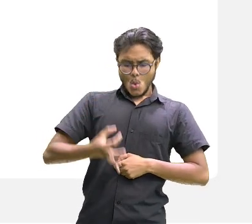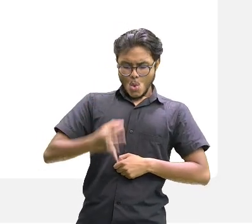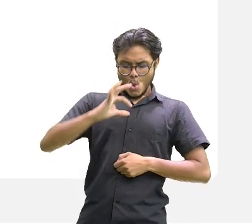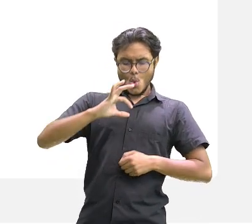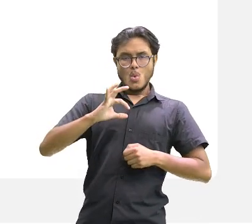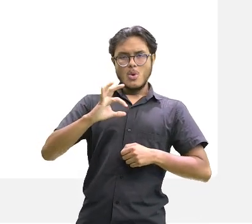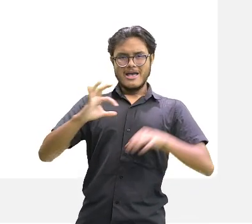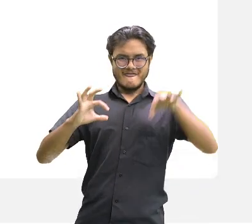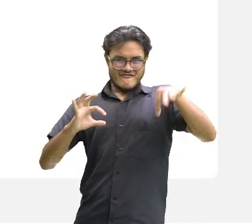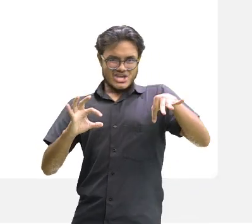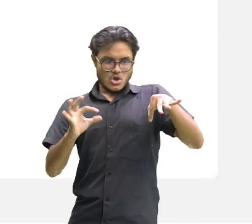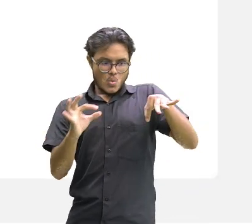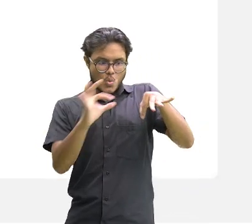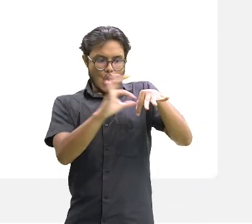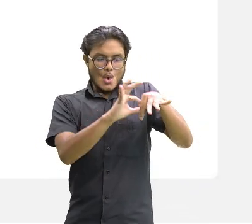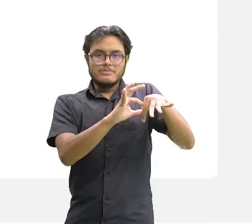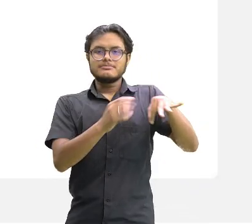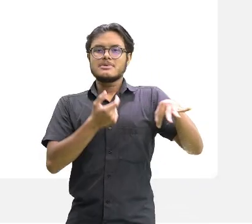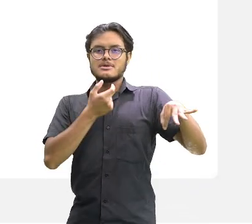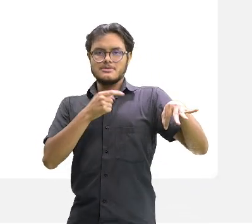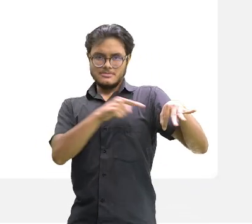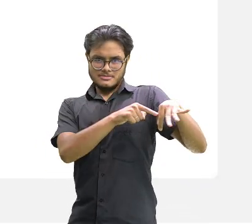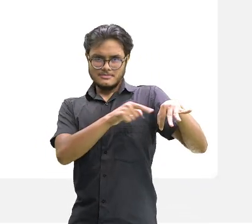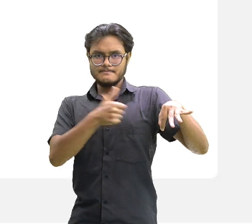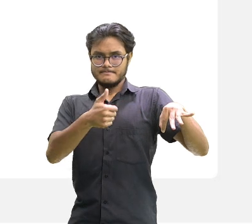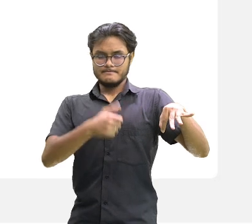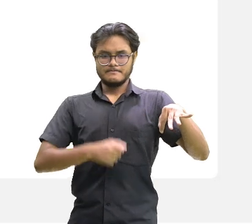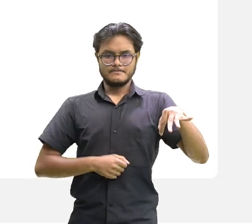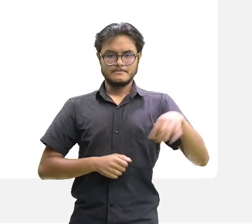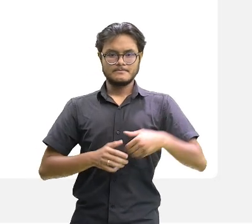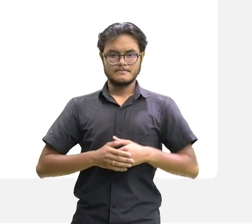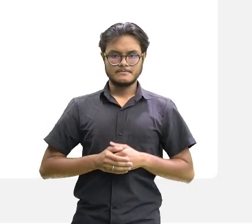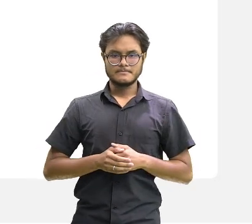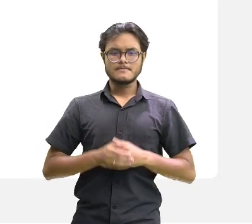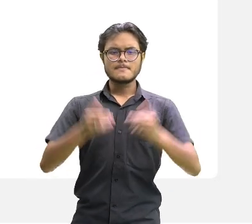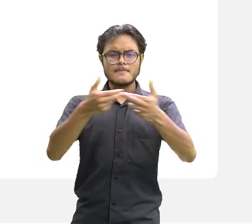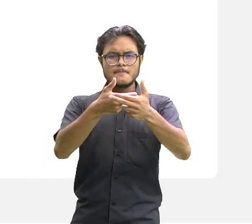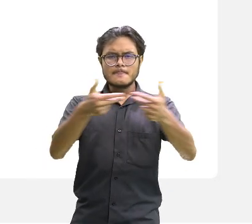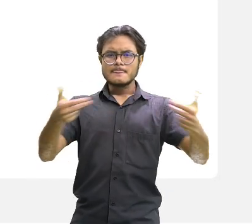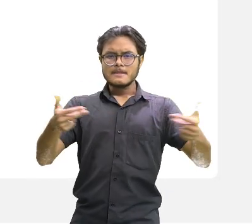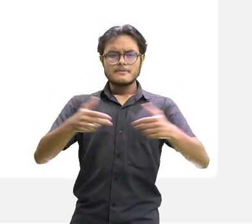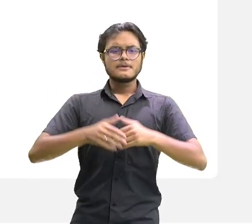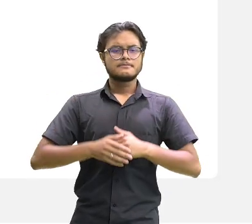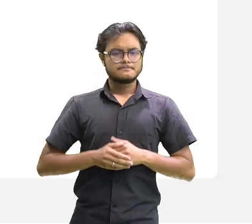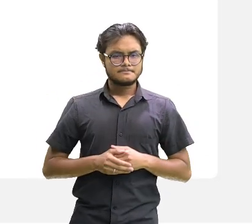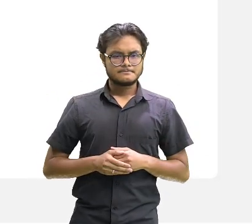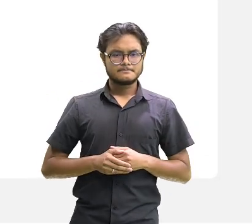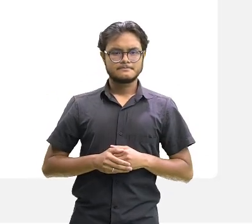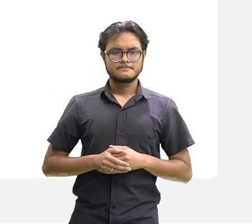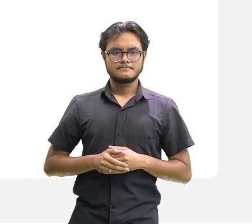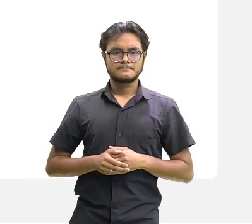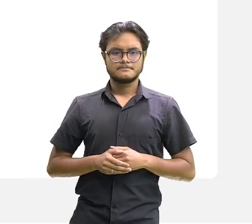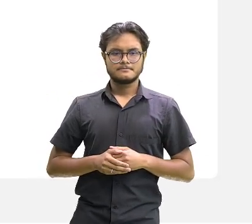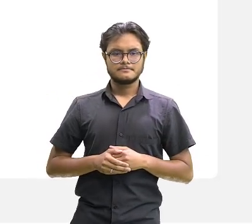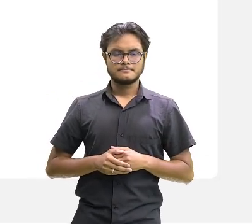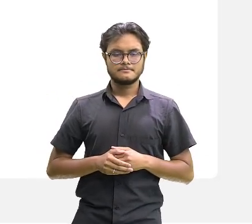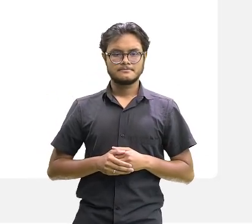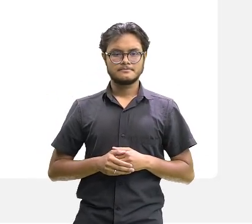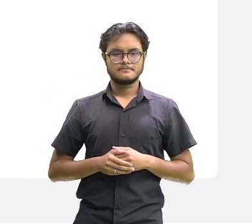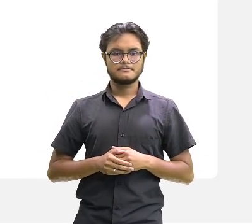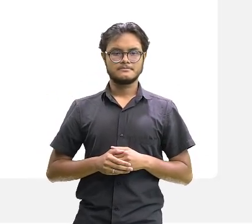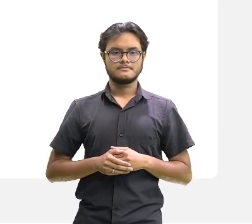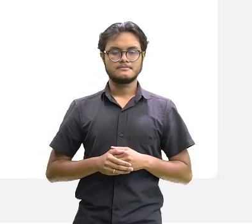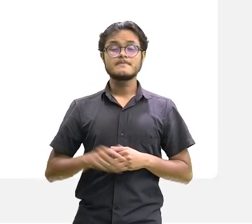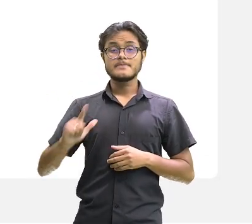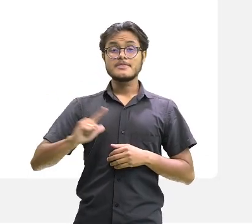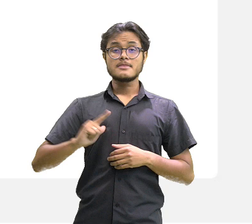adesivo cutâneo e o DIU hormonal também. Esses são os métodos hormonais e métodos contraceptivos que nós temos. E